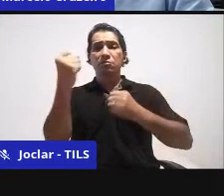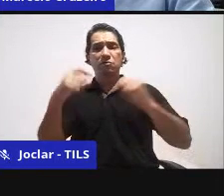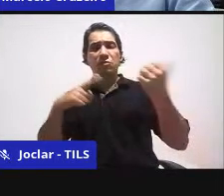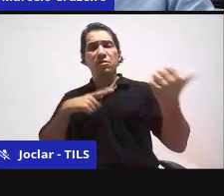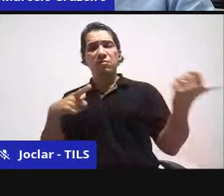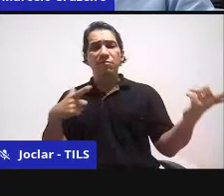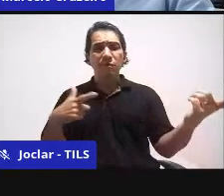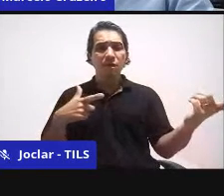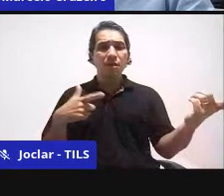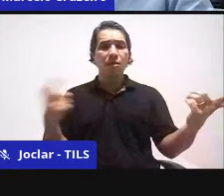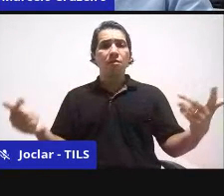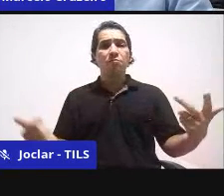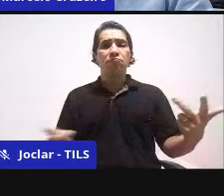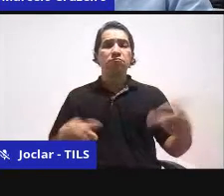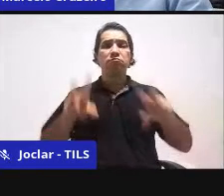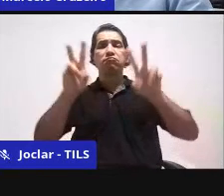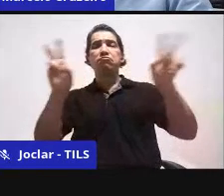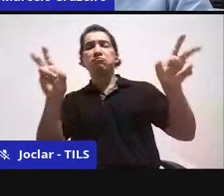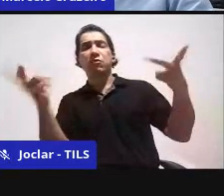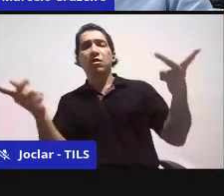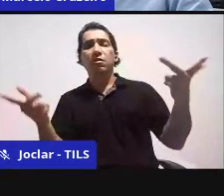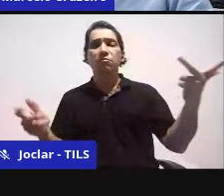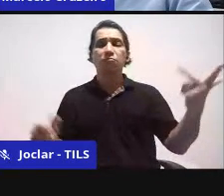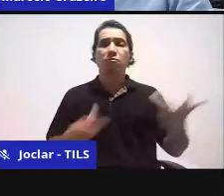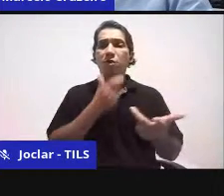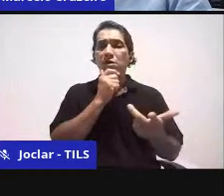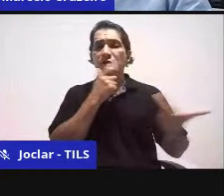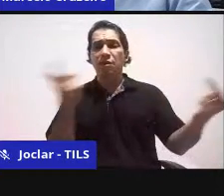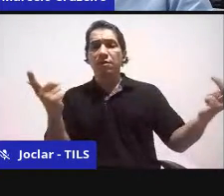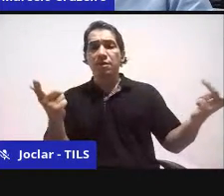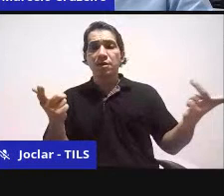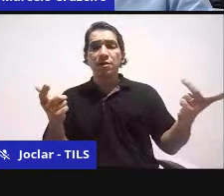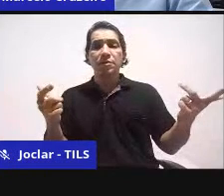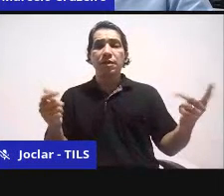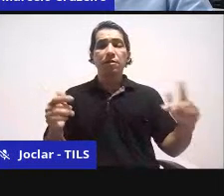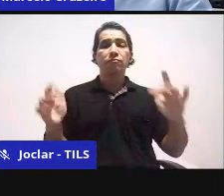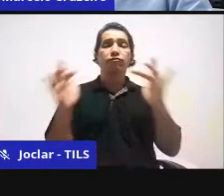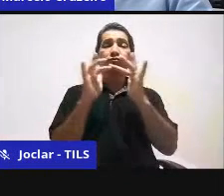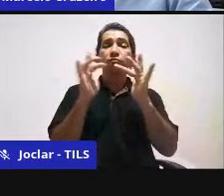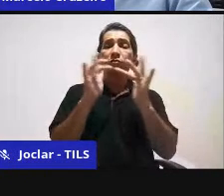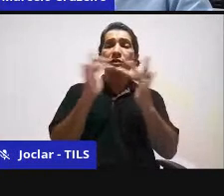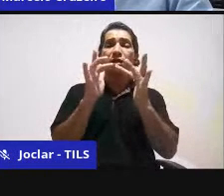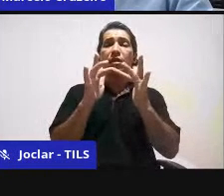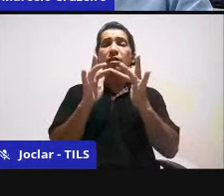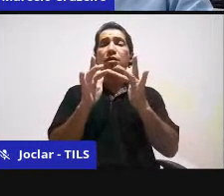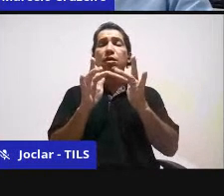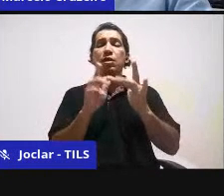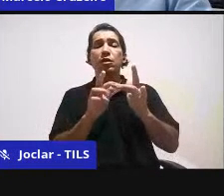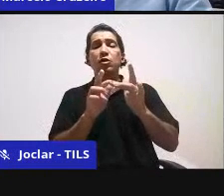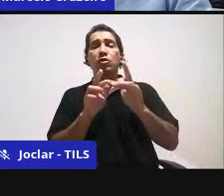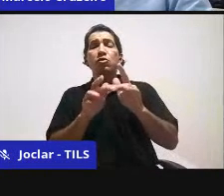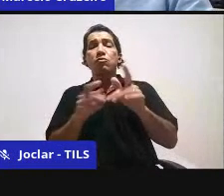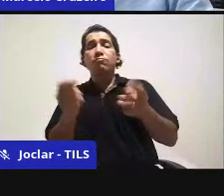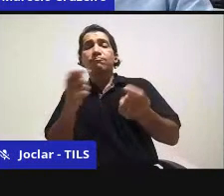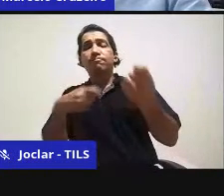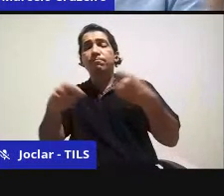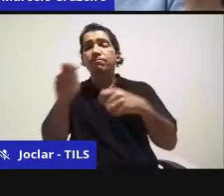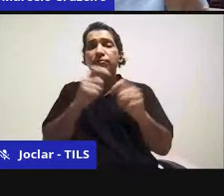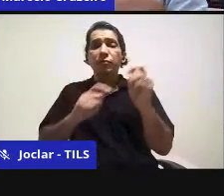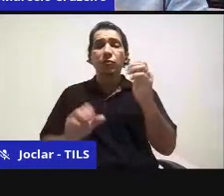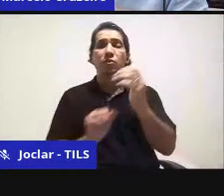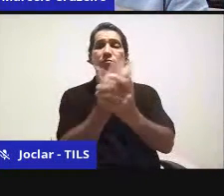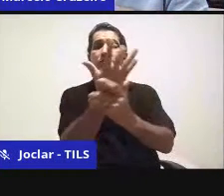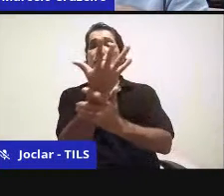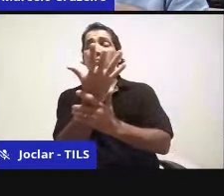né? Porque tem a ver com a produção, o controle da produção. Né? Aí você me pergunta, tá, mas como é que a